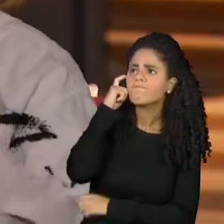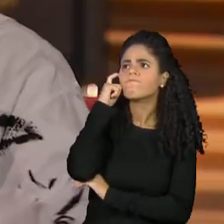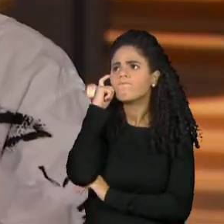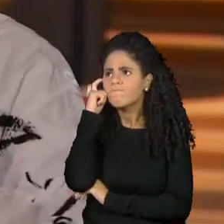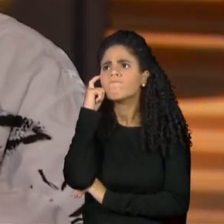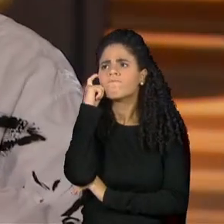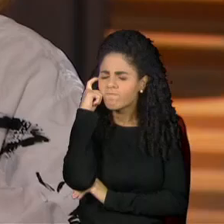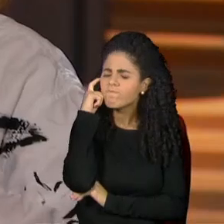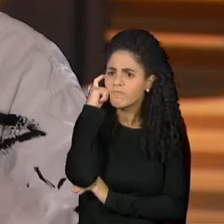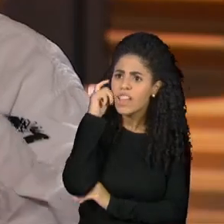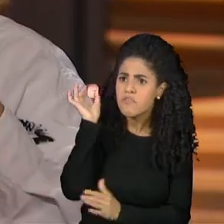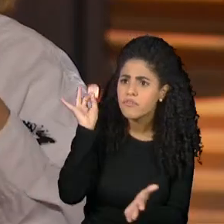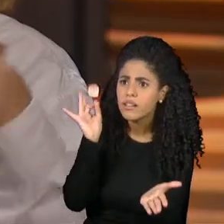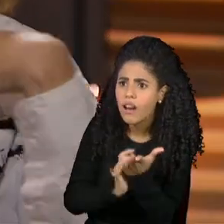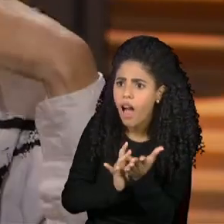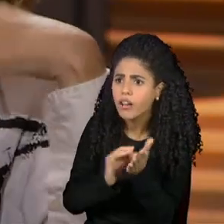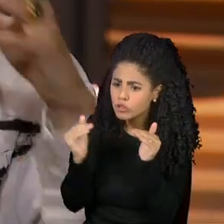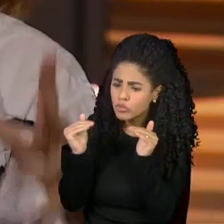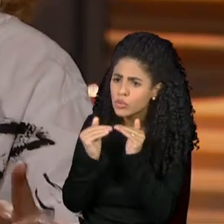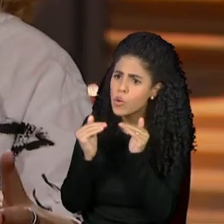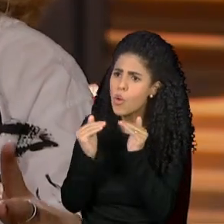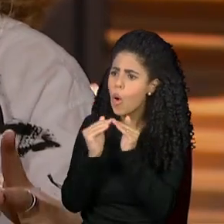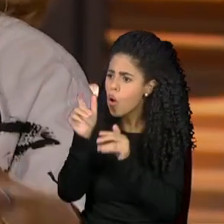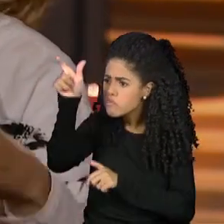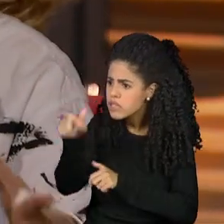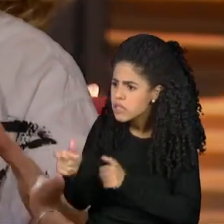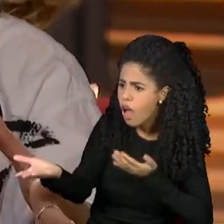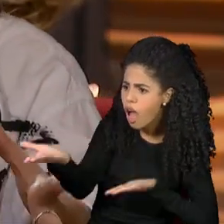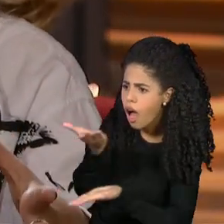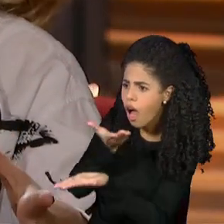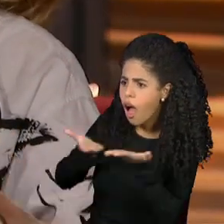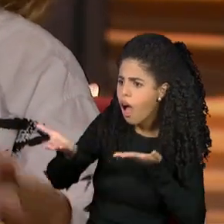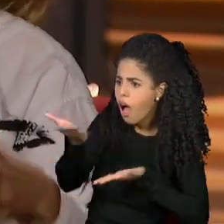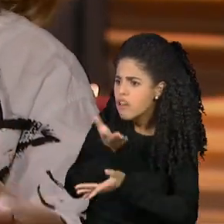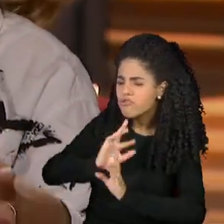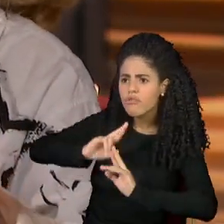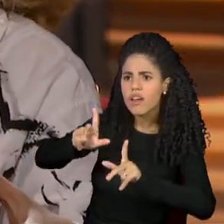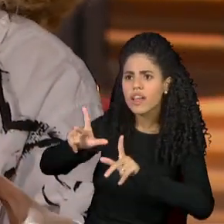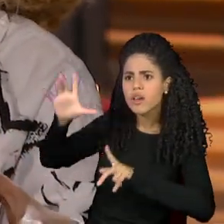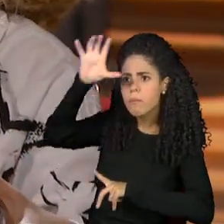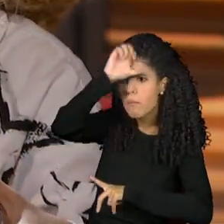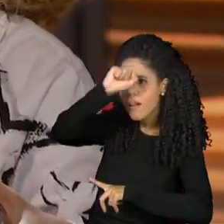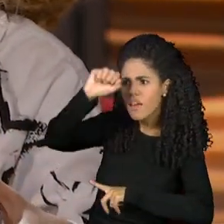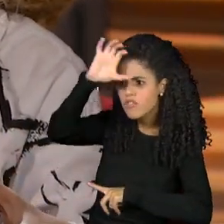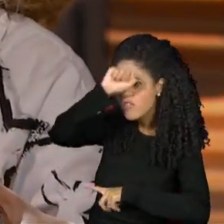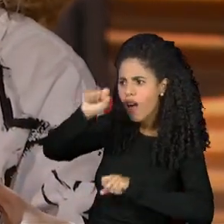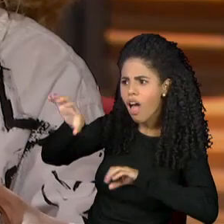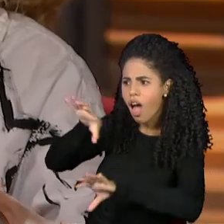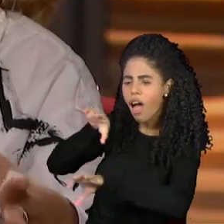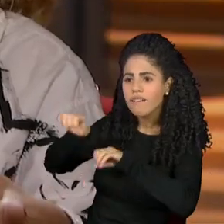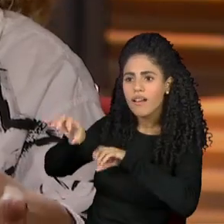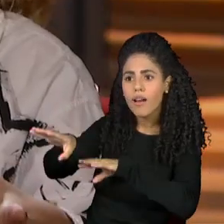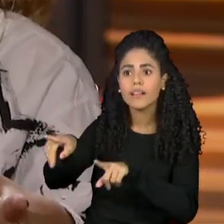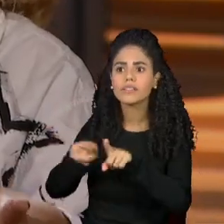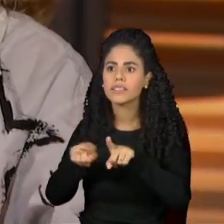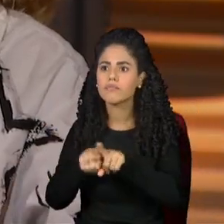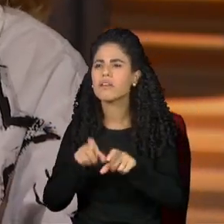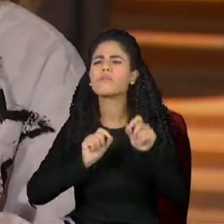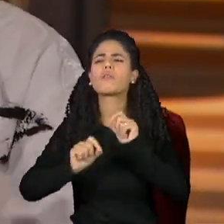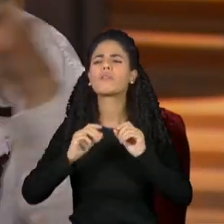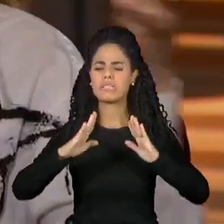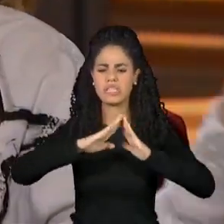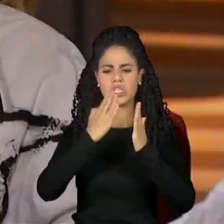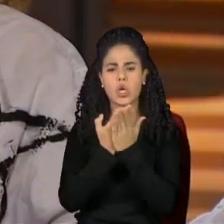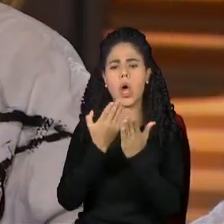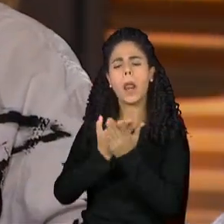e eu acho que é muito isso para mim assim a maior síntese digitais sendo bem sincera é escola particular que eu acho que a escola pode